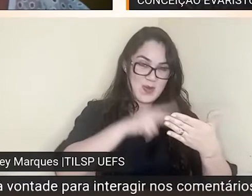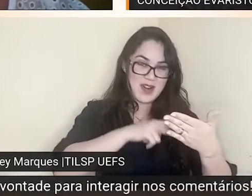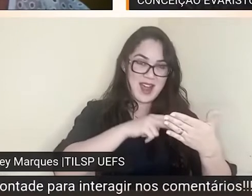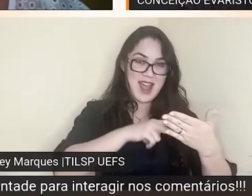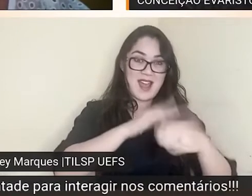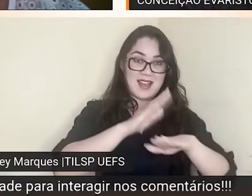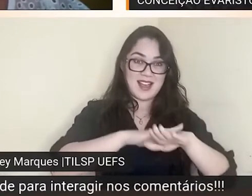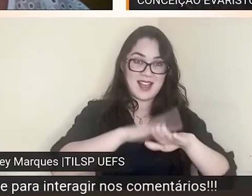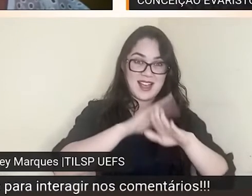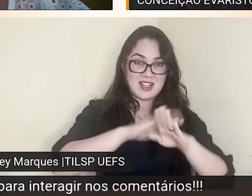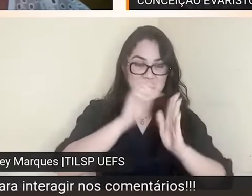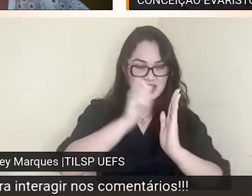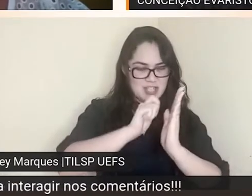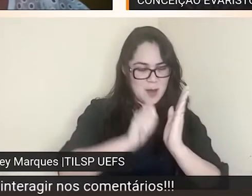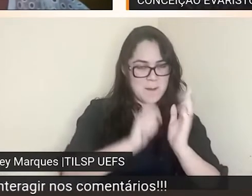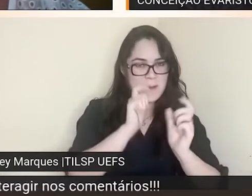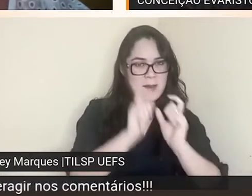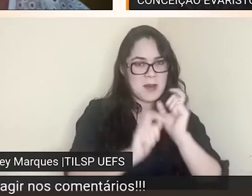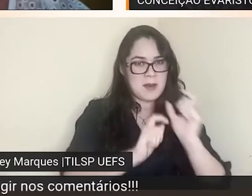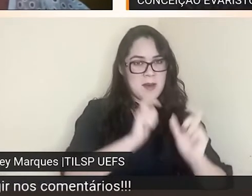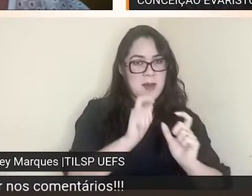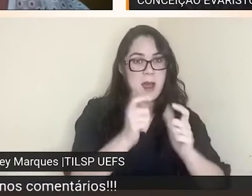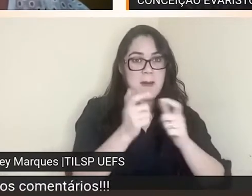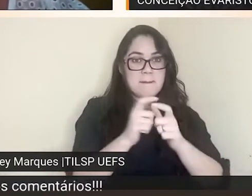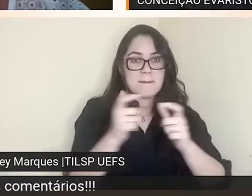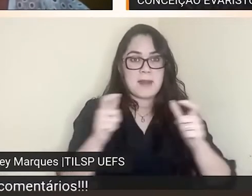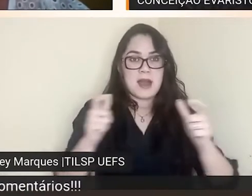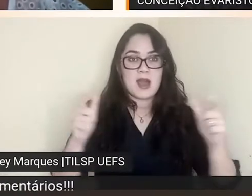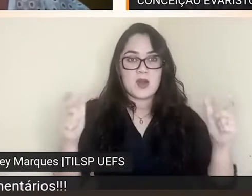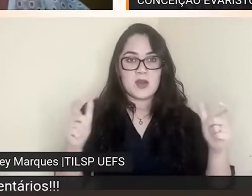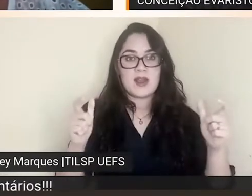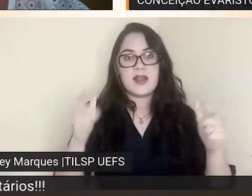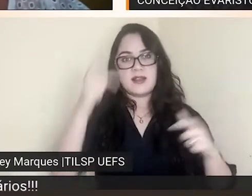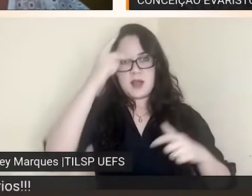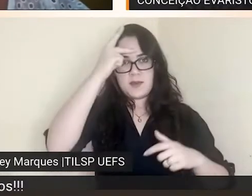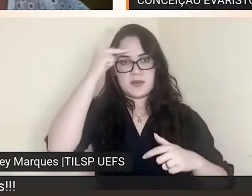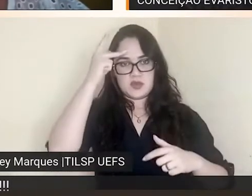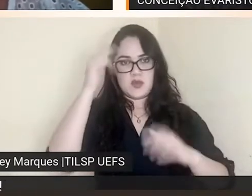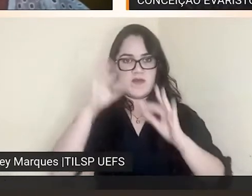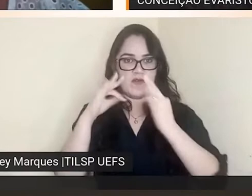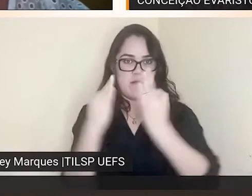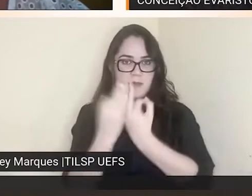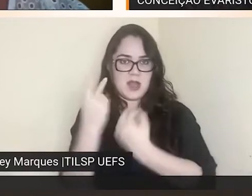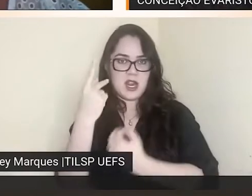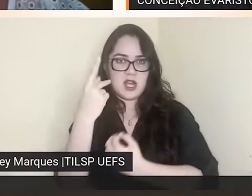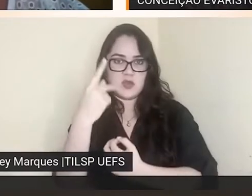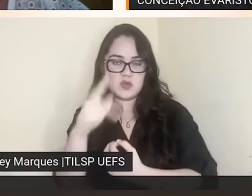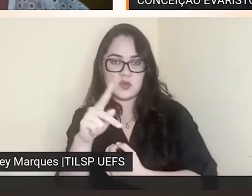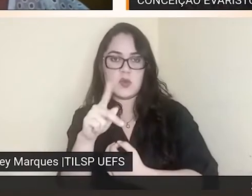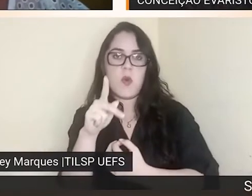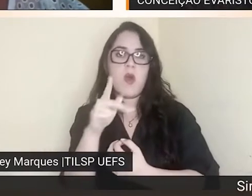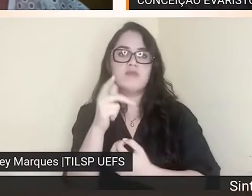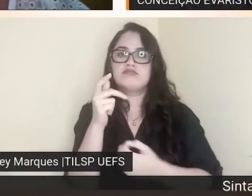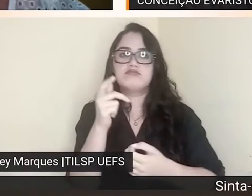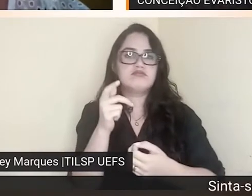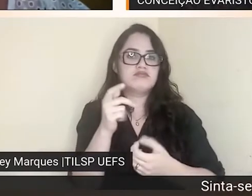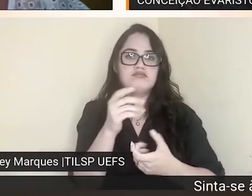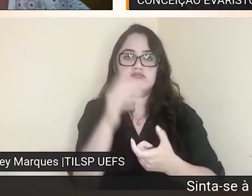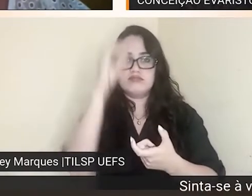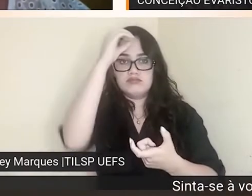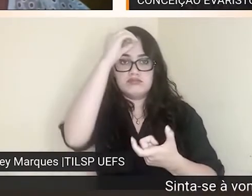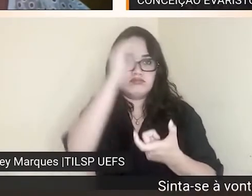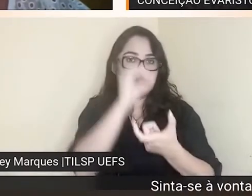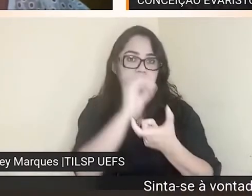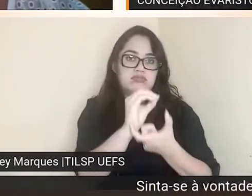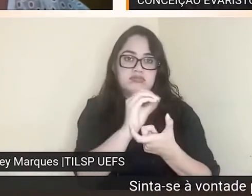embora constituída por pessoas, em sua maioria, semi-analfabetas, todas eram seduzidas pela leitura e pela escrita. Então, eu